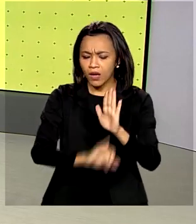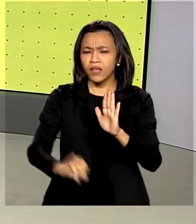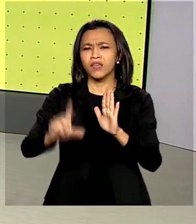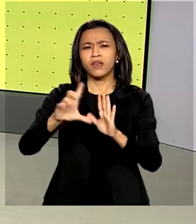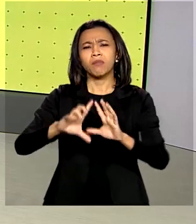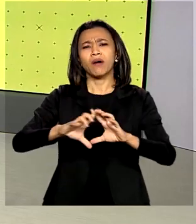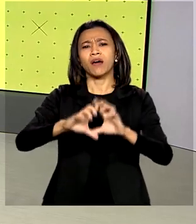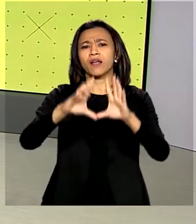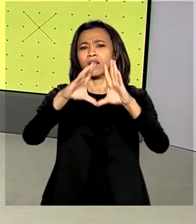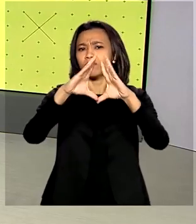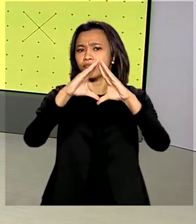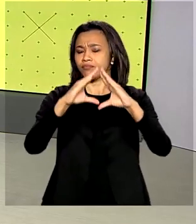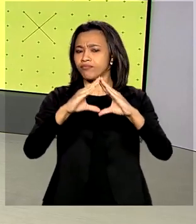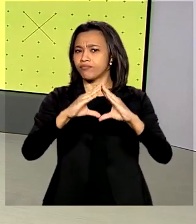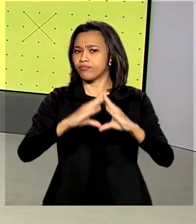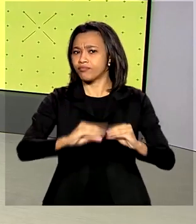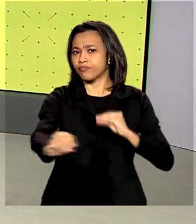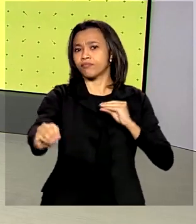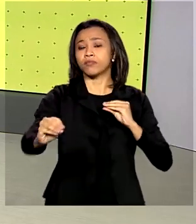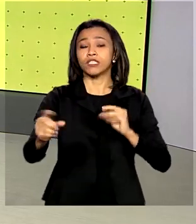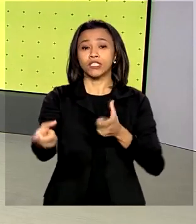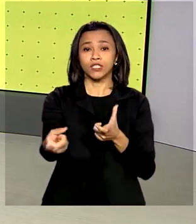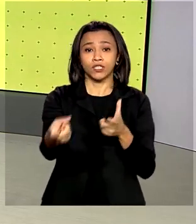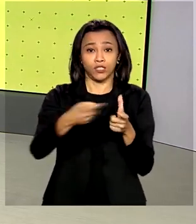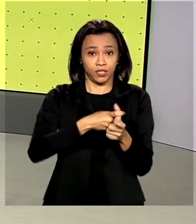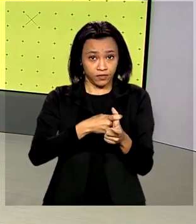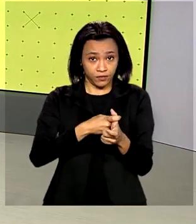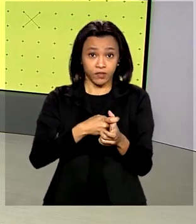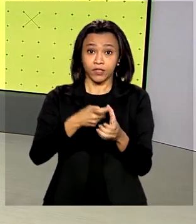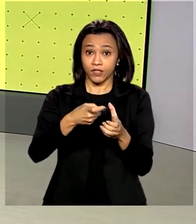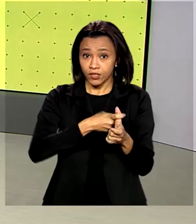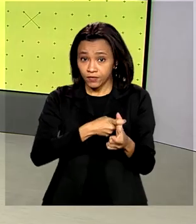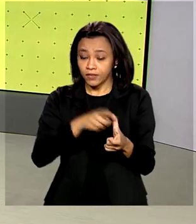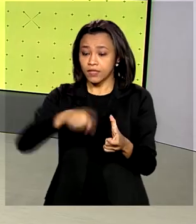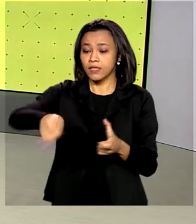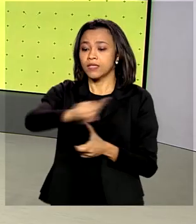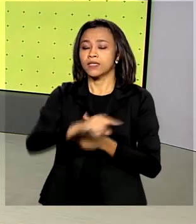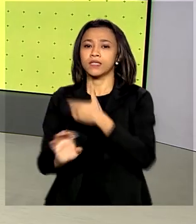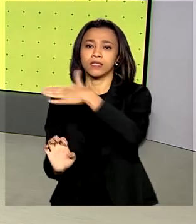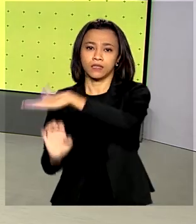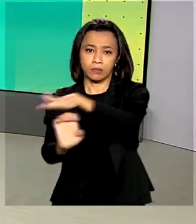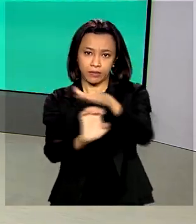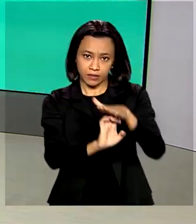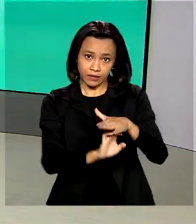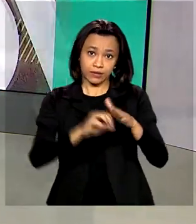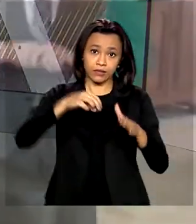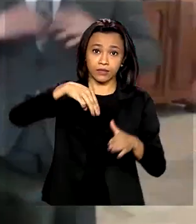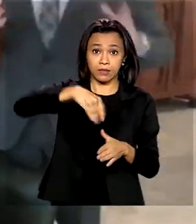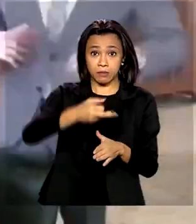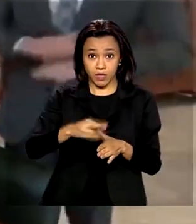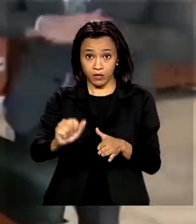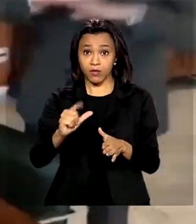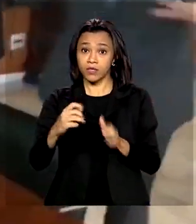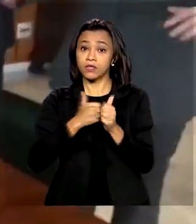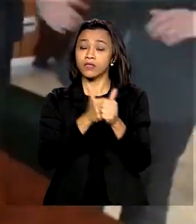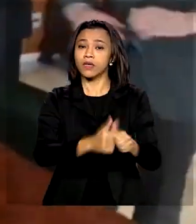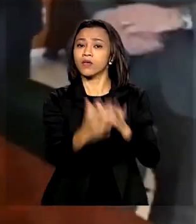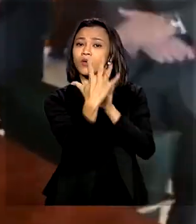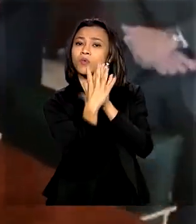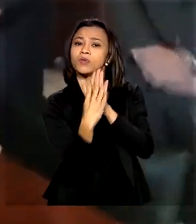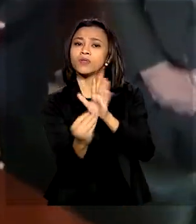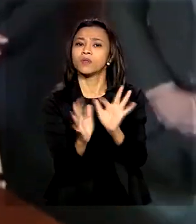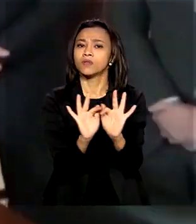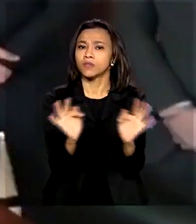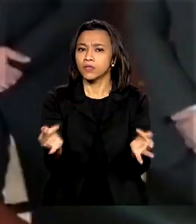dívidas tributárias das micro e pequenas empresas que fazem parte do Simples Nacional. O anúncio foi feito nesta